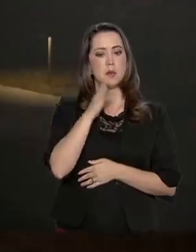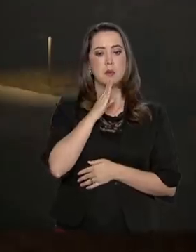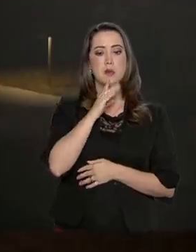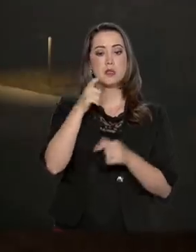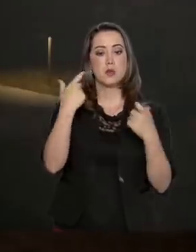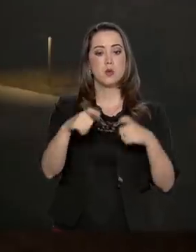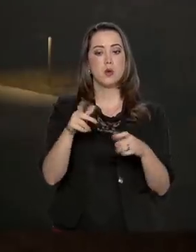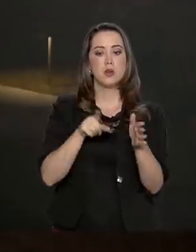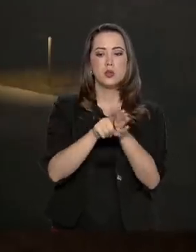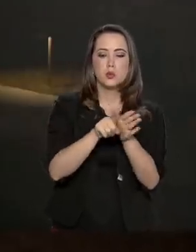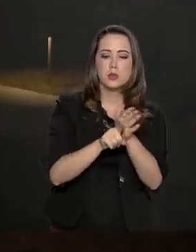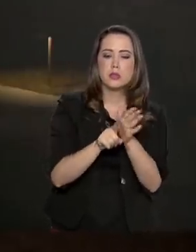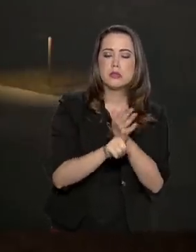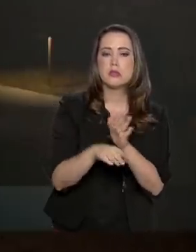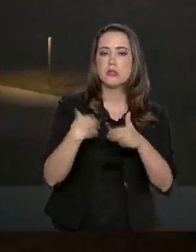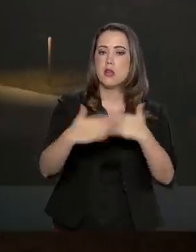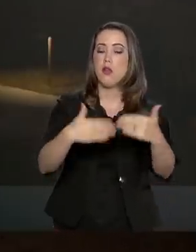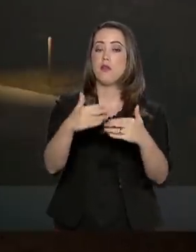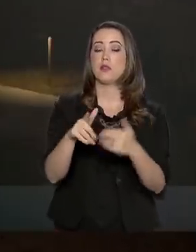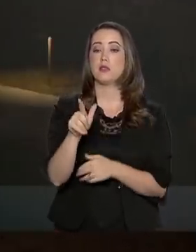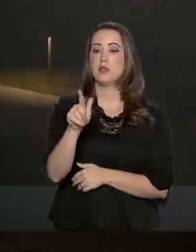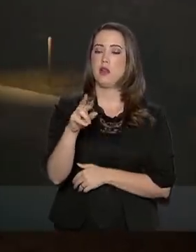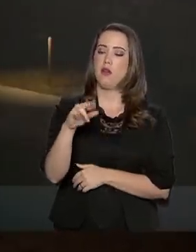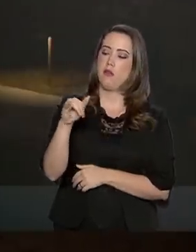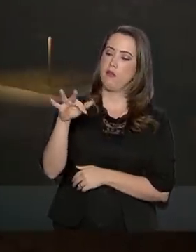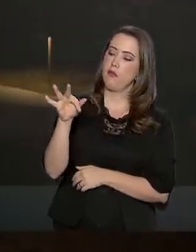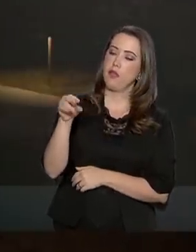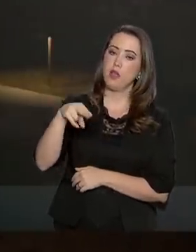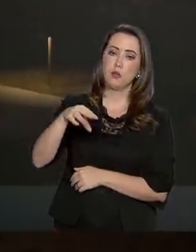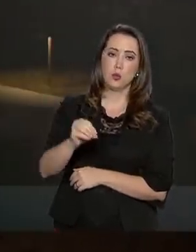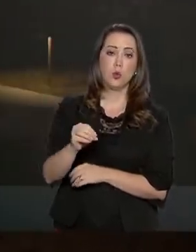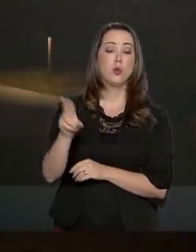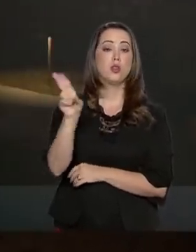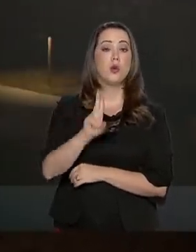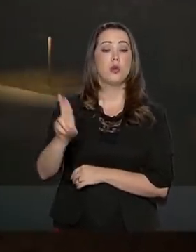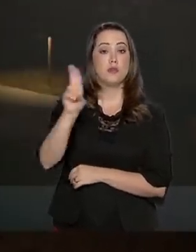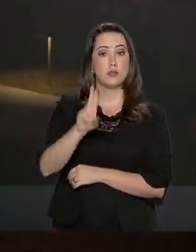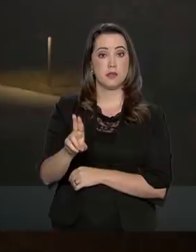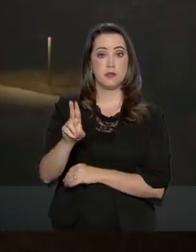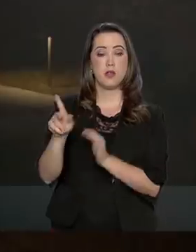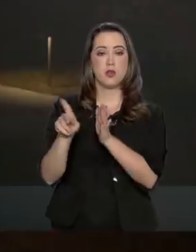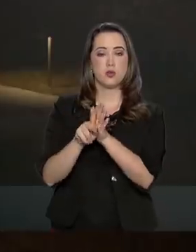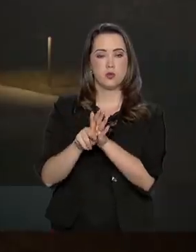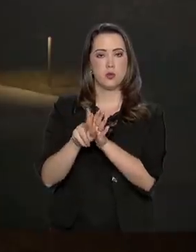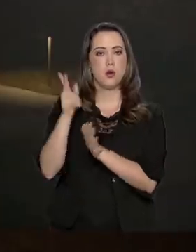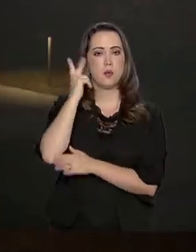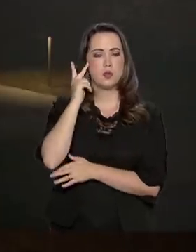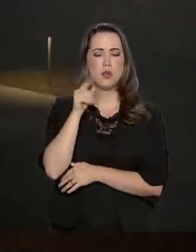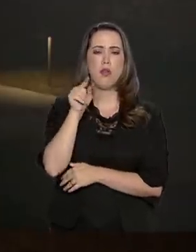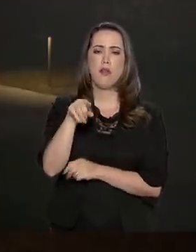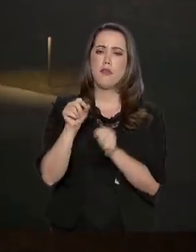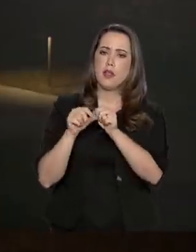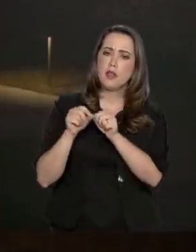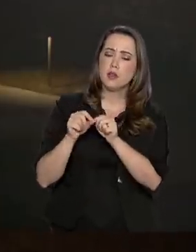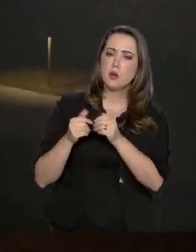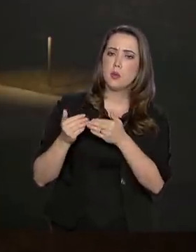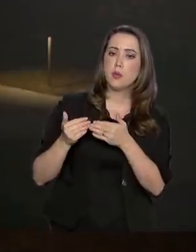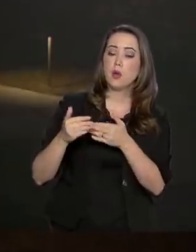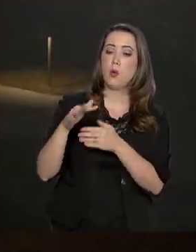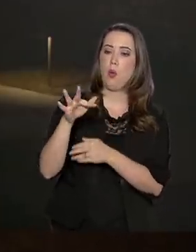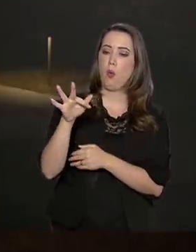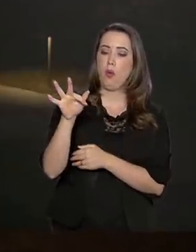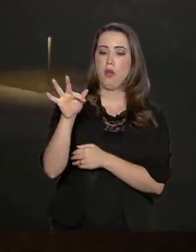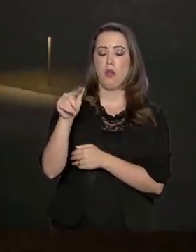conhecer o Centro de Pesquisas Avançadas em Grafeno, localizado na Universidade Mackenzie. O grafeno é um material feito a partir do